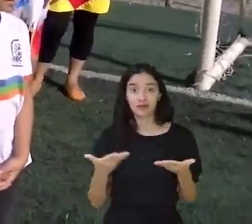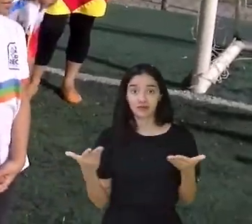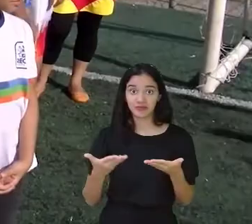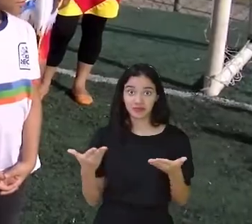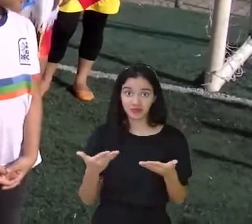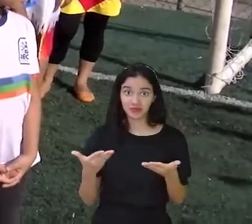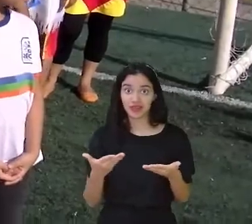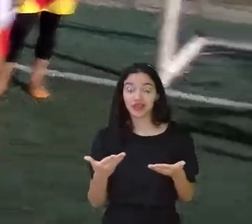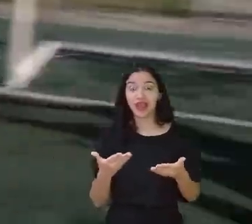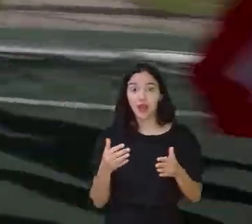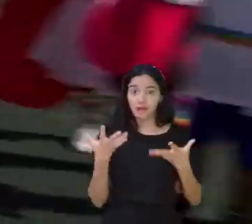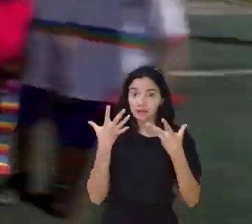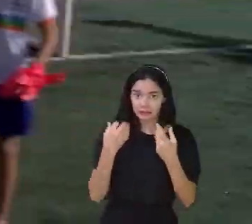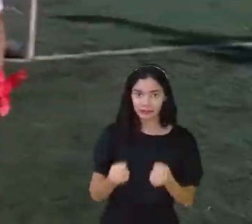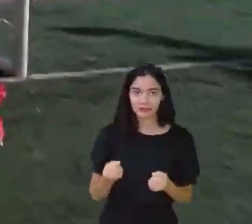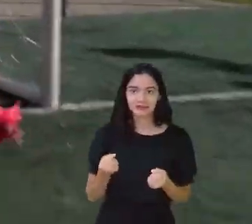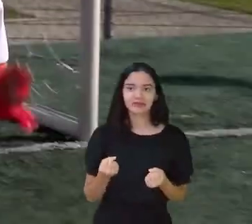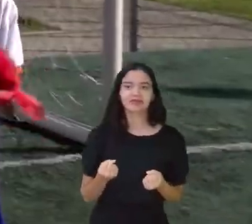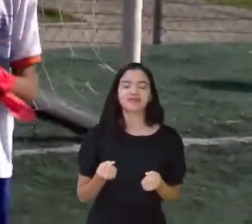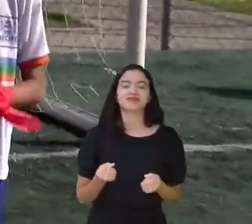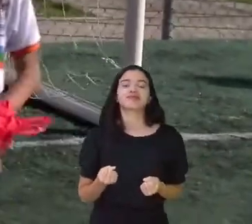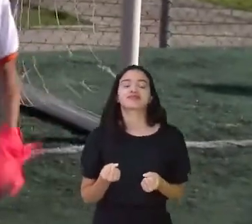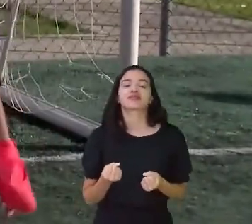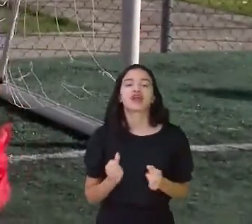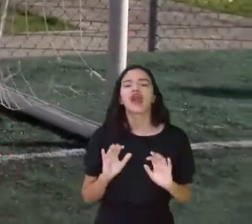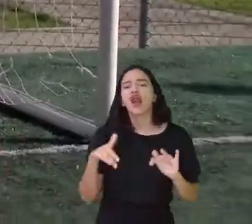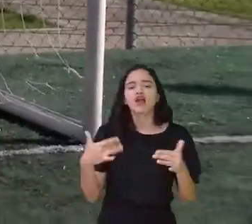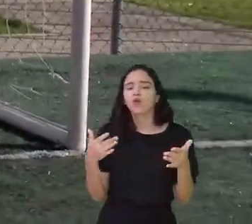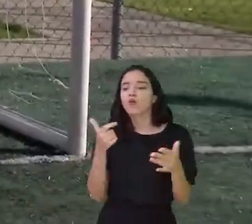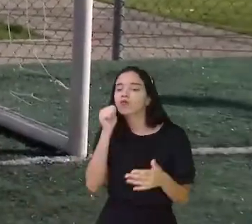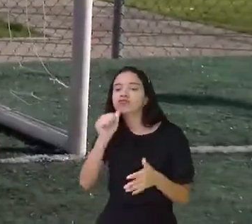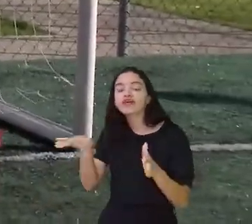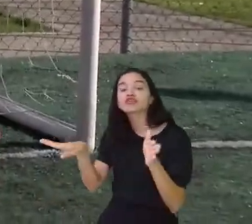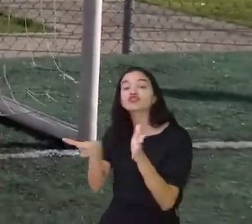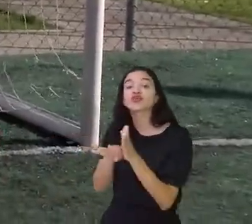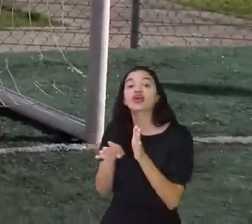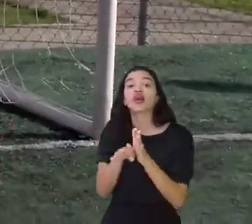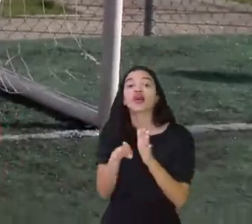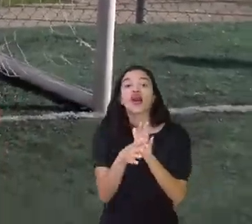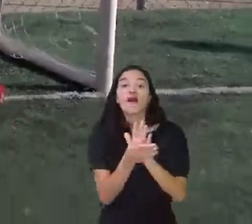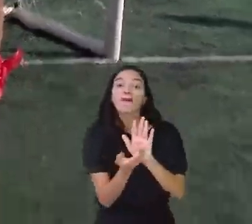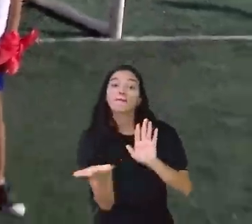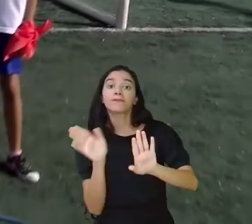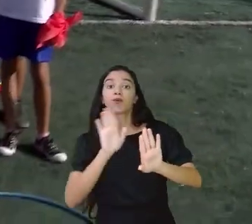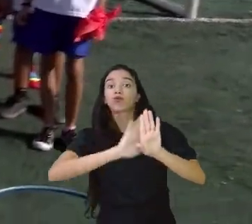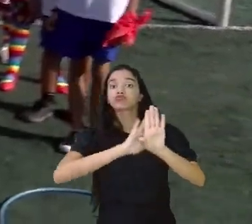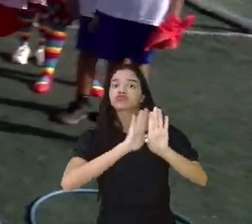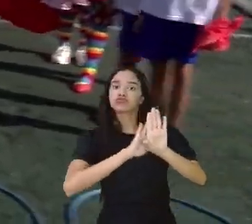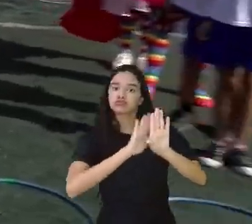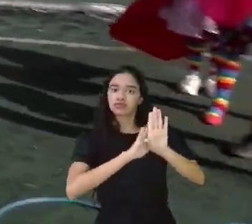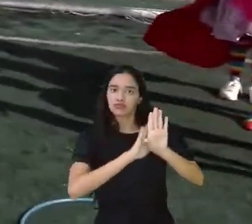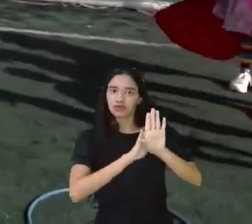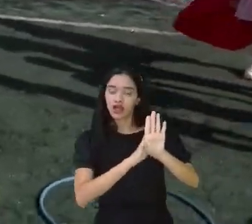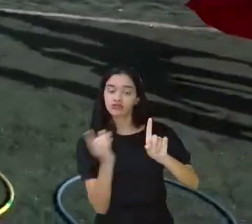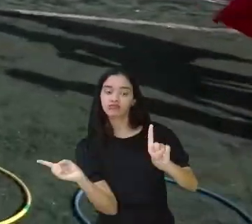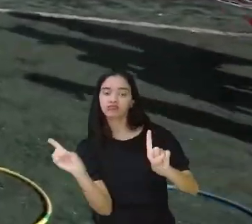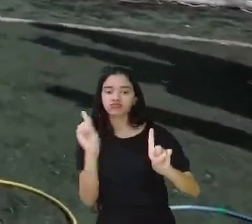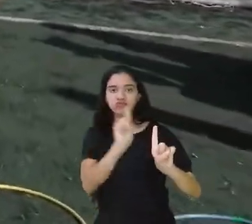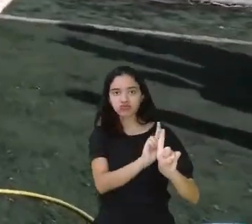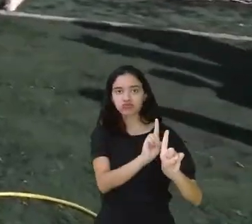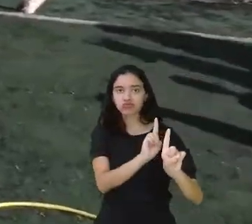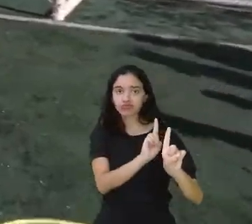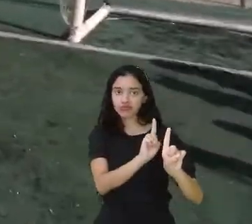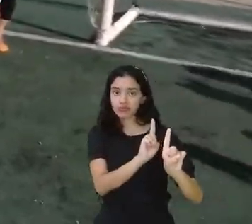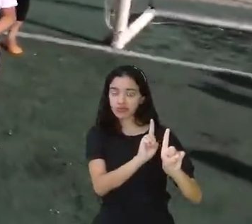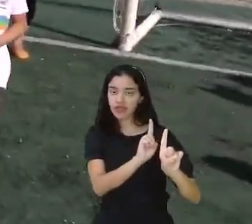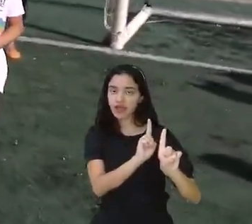A regra é clara. Bora lá. Aí quando ela chegar, quem tá atrás já vai procurar outro lugar. Olha, não durma no ponto,